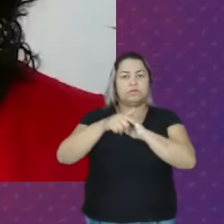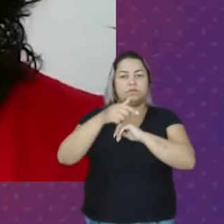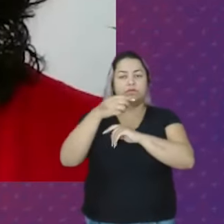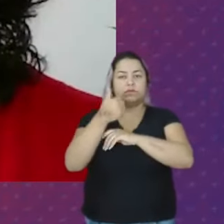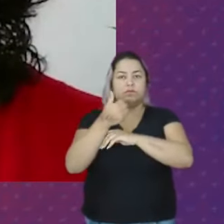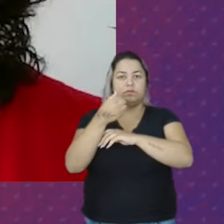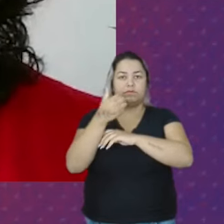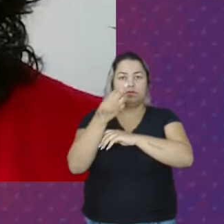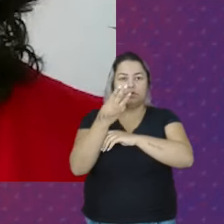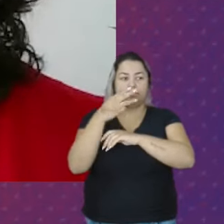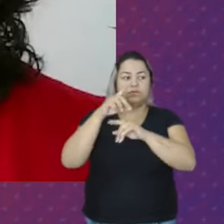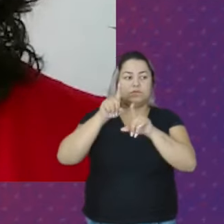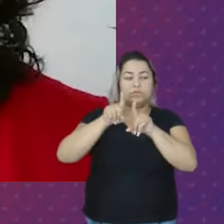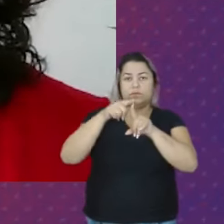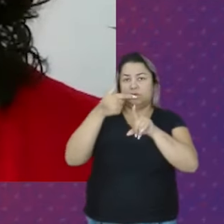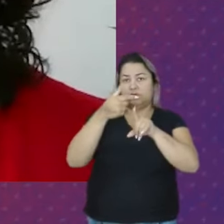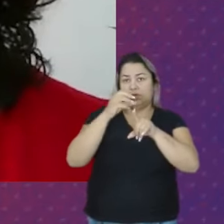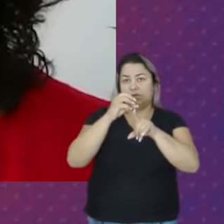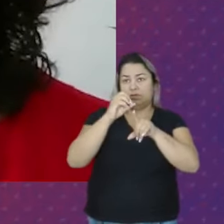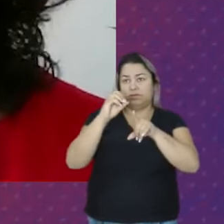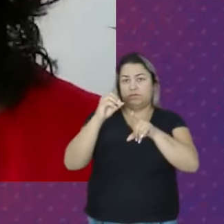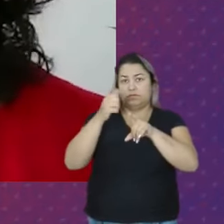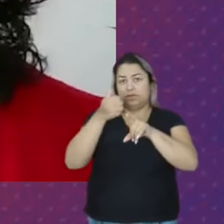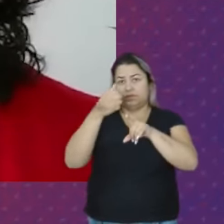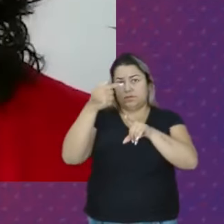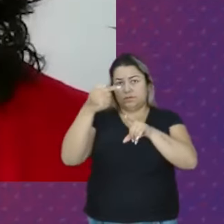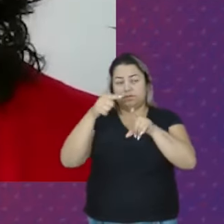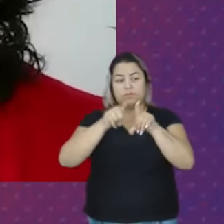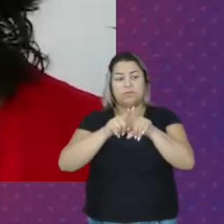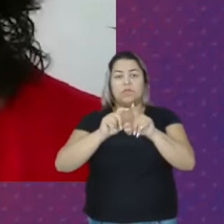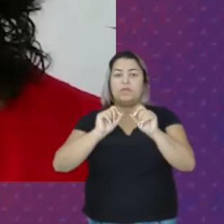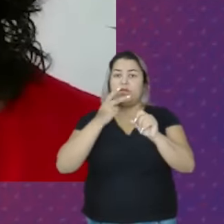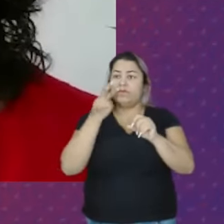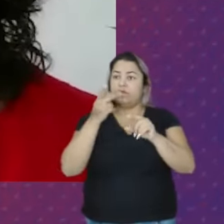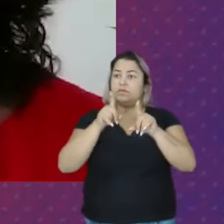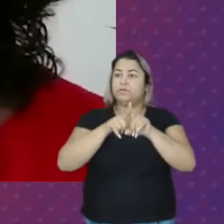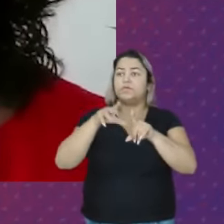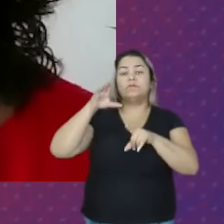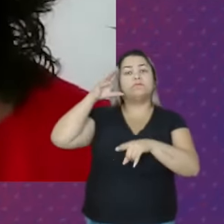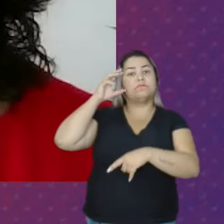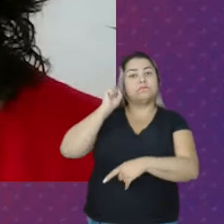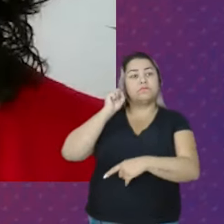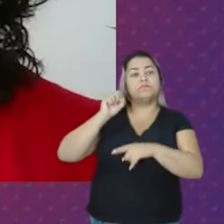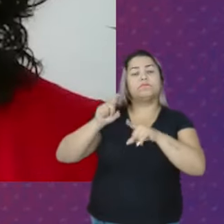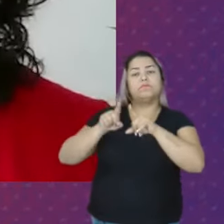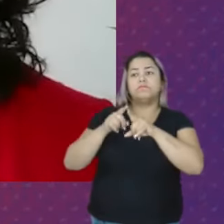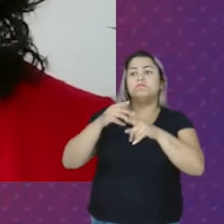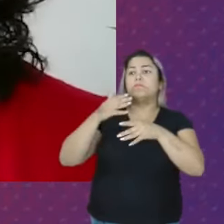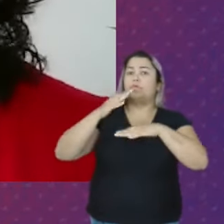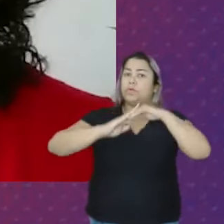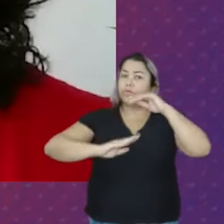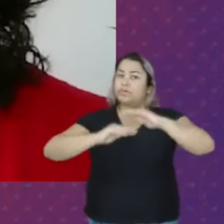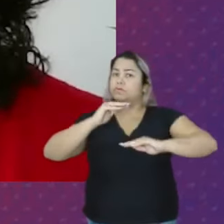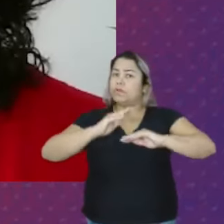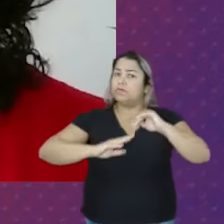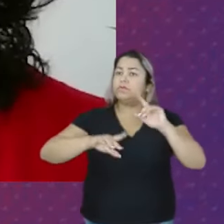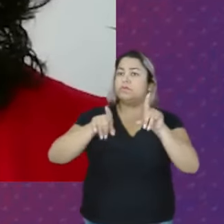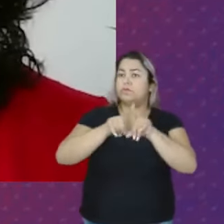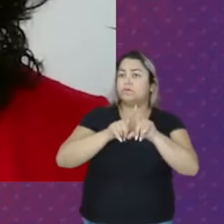de 2017, ela trata, então, sobre a escuta especializada,